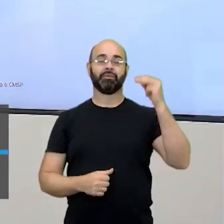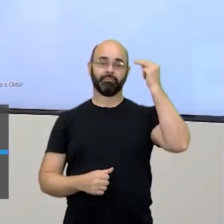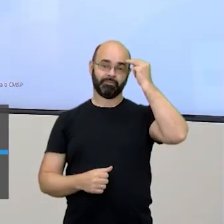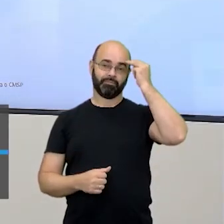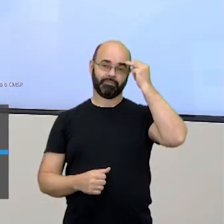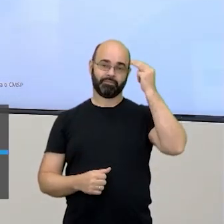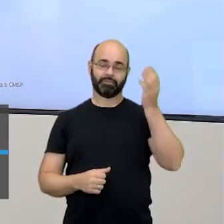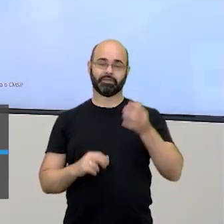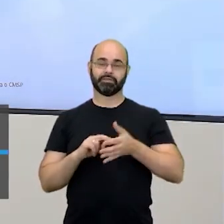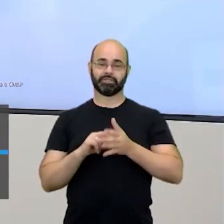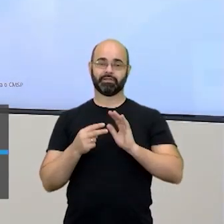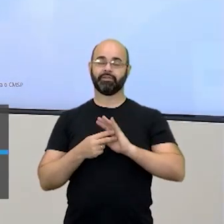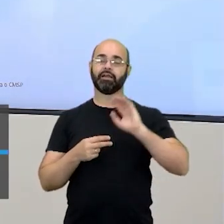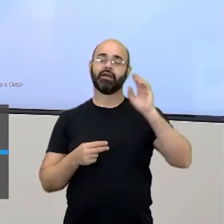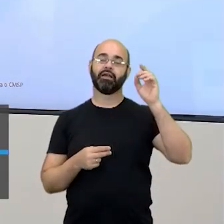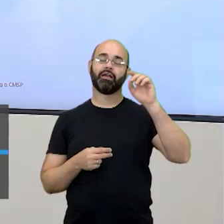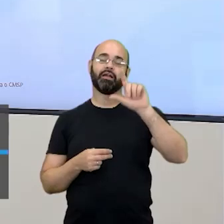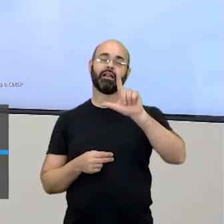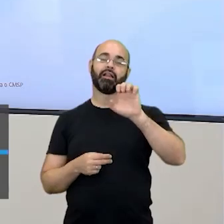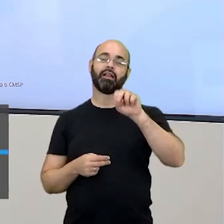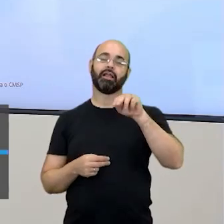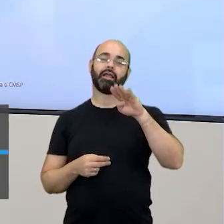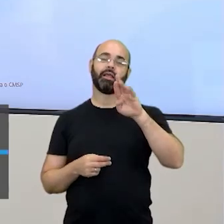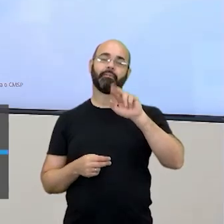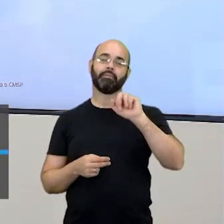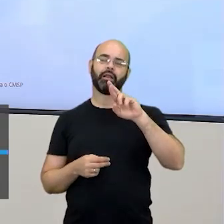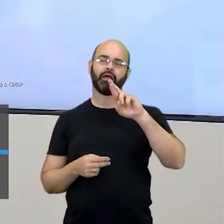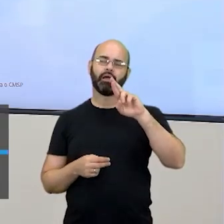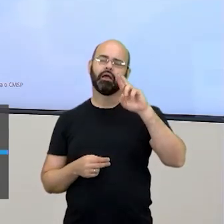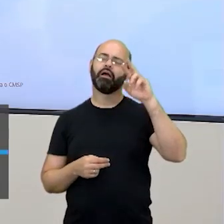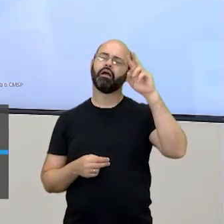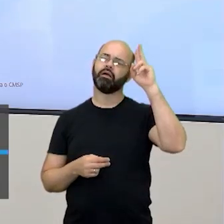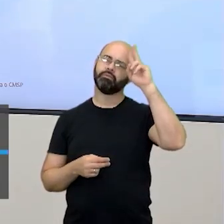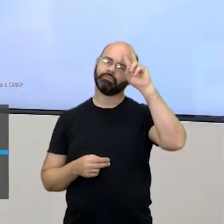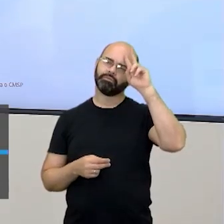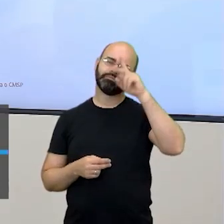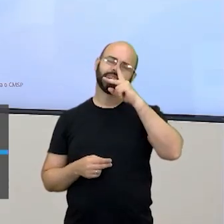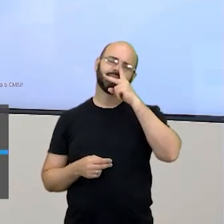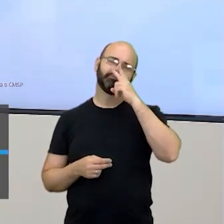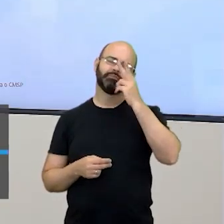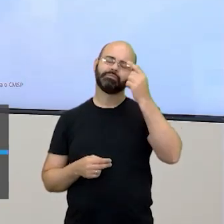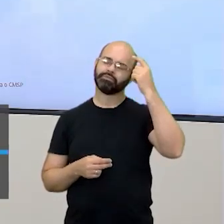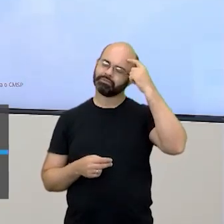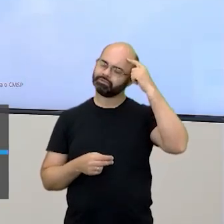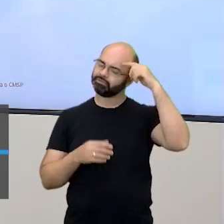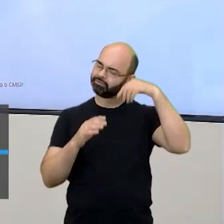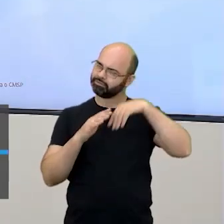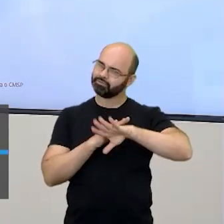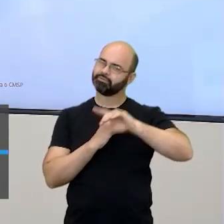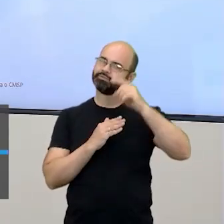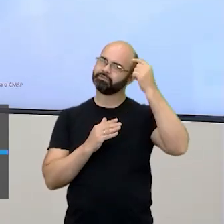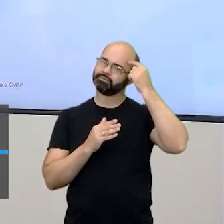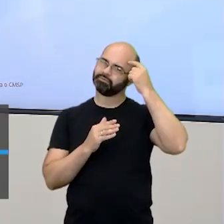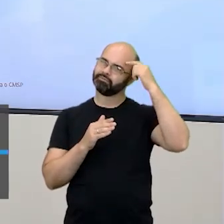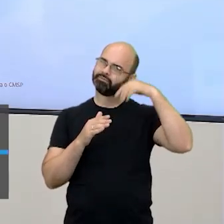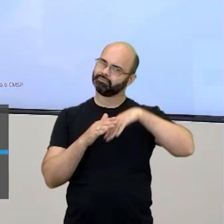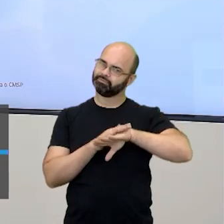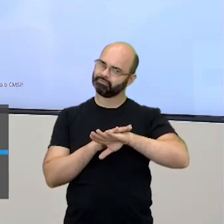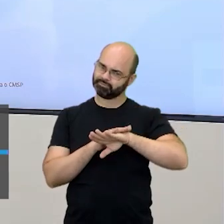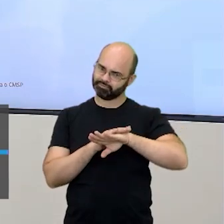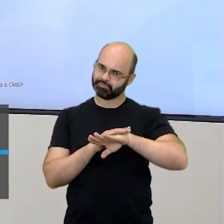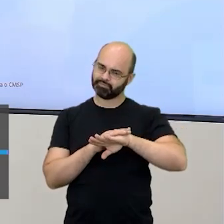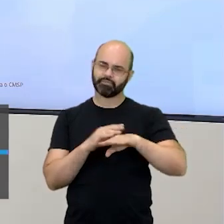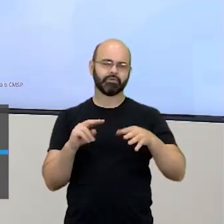lembranças. É aquilo que você guarda como recordações. Não significa que toda memória vai dar